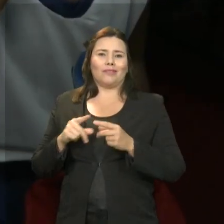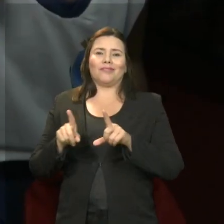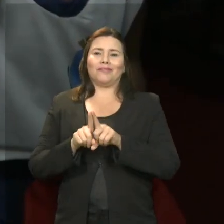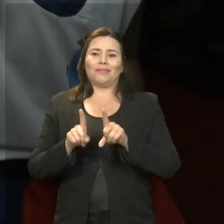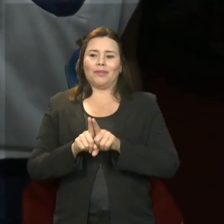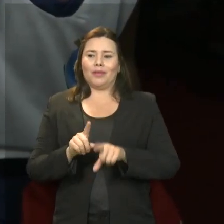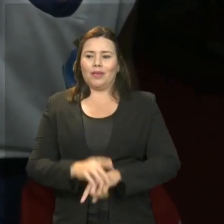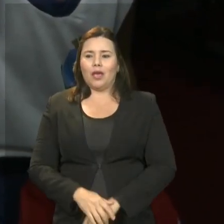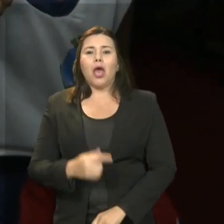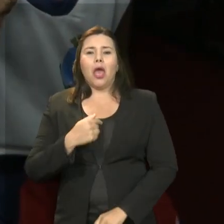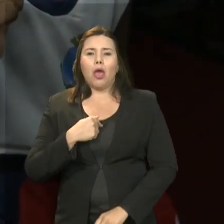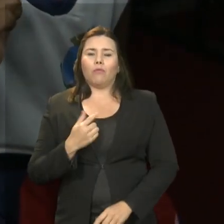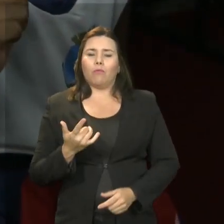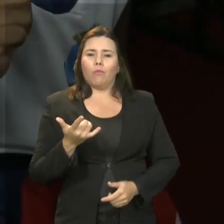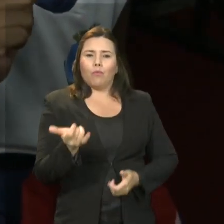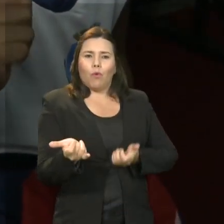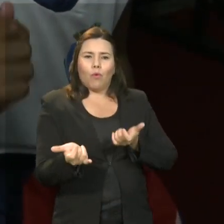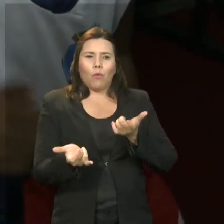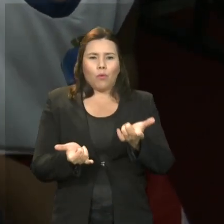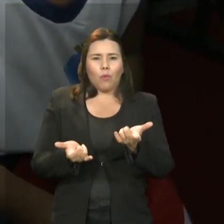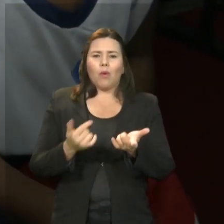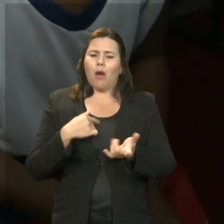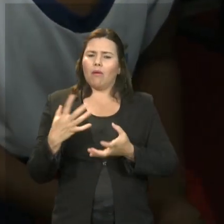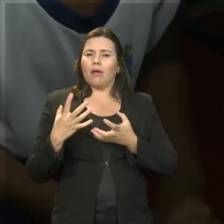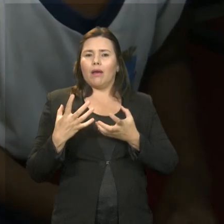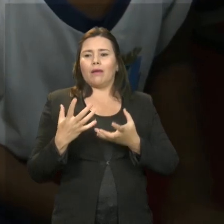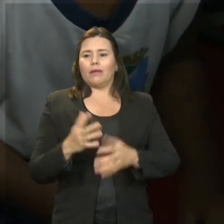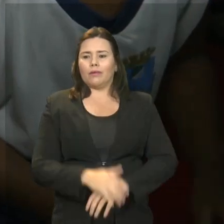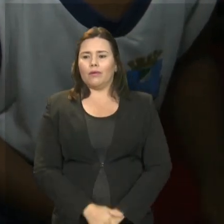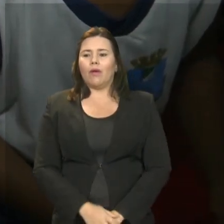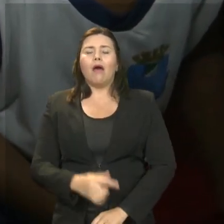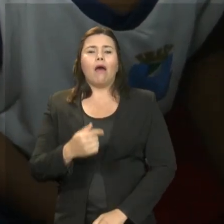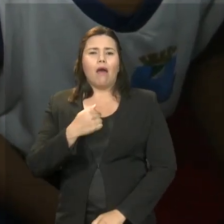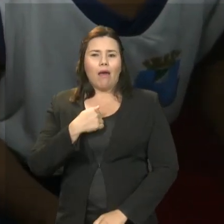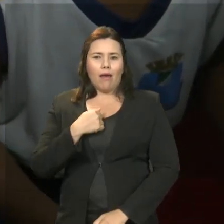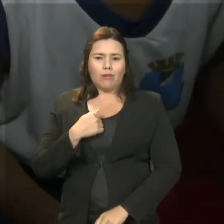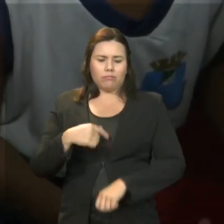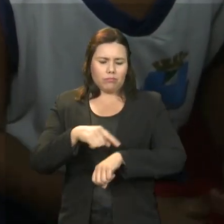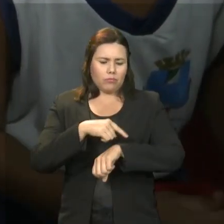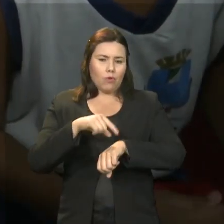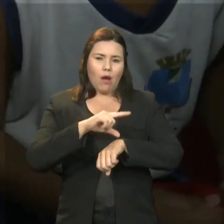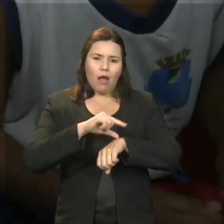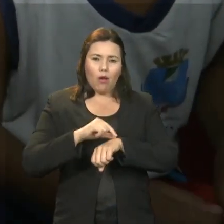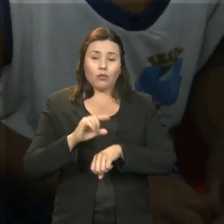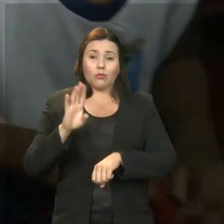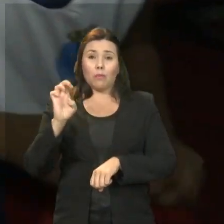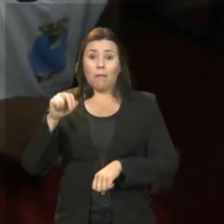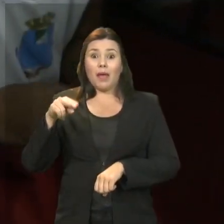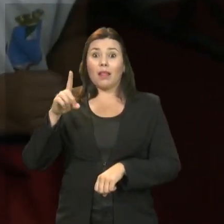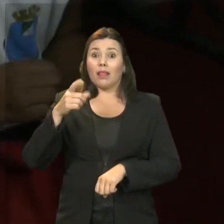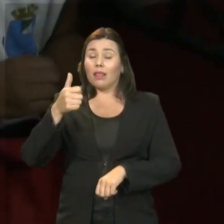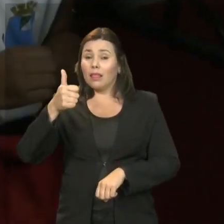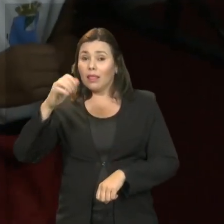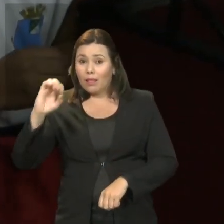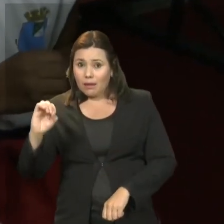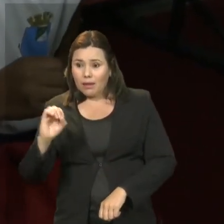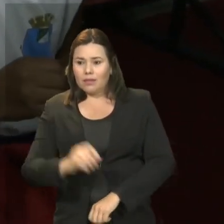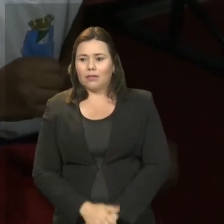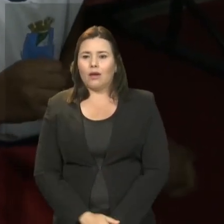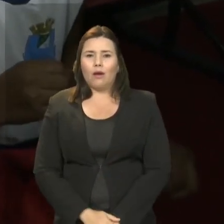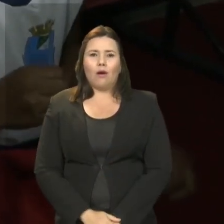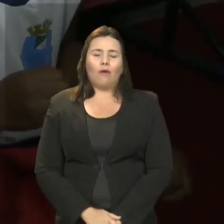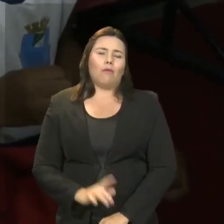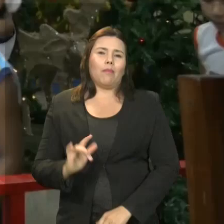ganhar o Homem-Aranha. Eita! Eu quero ganhar o relógio do Ben 10. Eita! Uma bebê